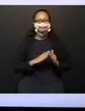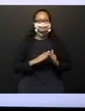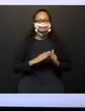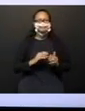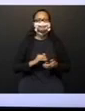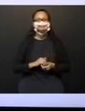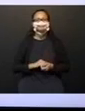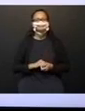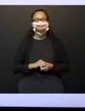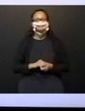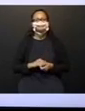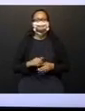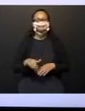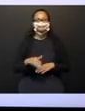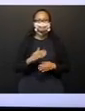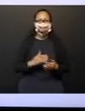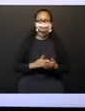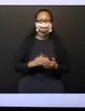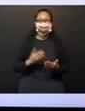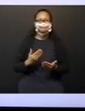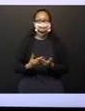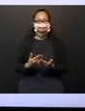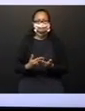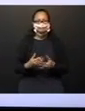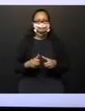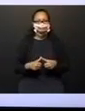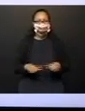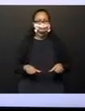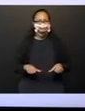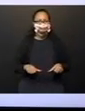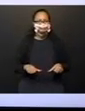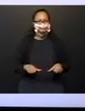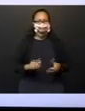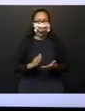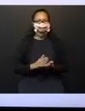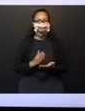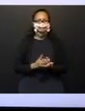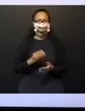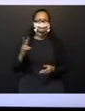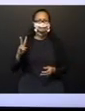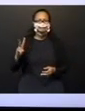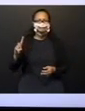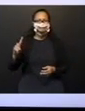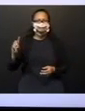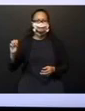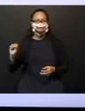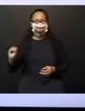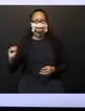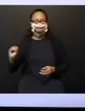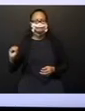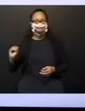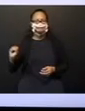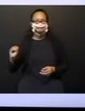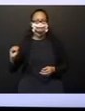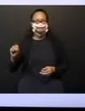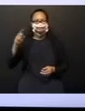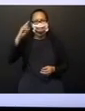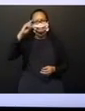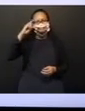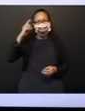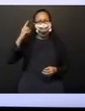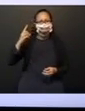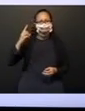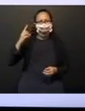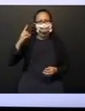tarefa tudo nessa aula, tá? Que vai ser lá na 218. E aí as dúvidas lá com